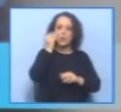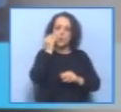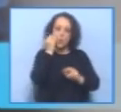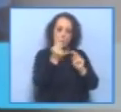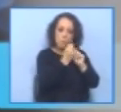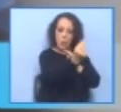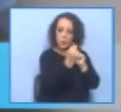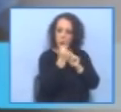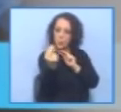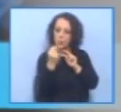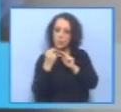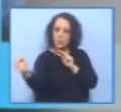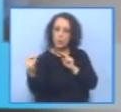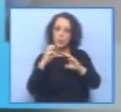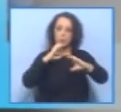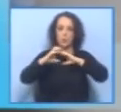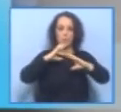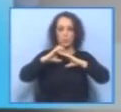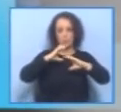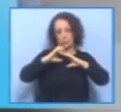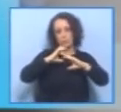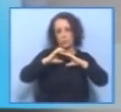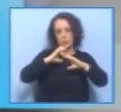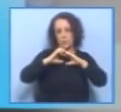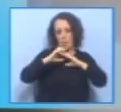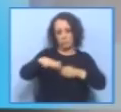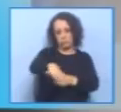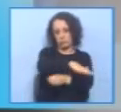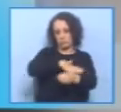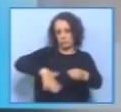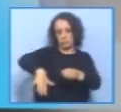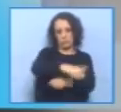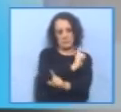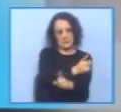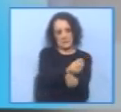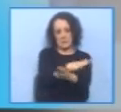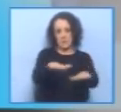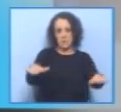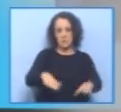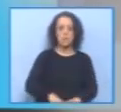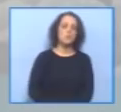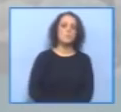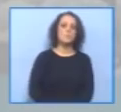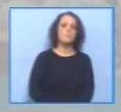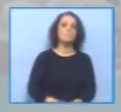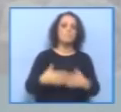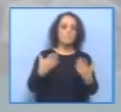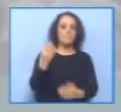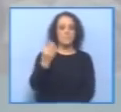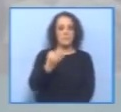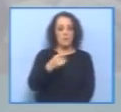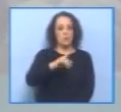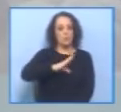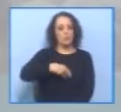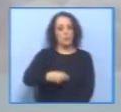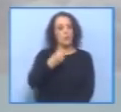de encontro e de comunicação com esta realidade e com estas crianças. De facto, sempre um mundo